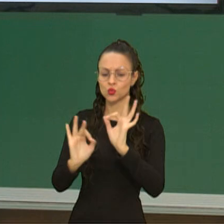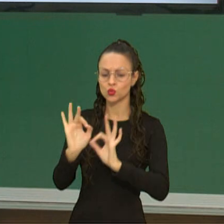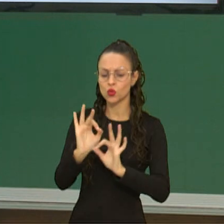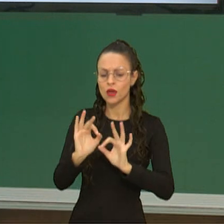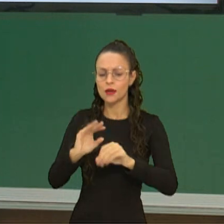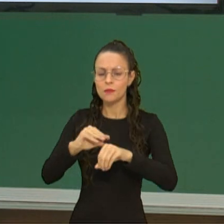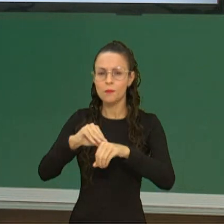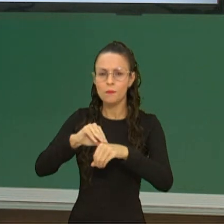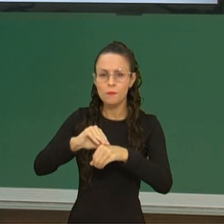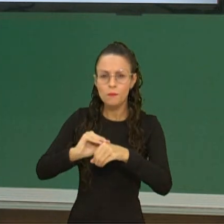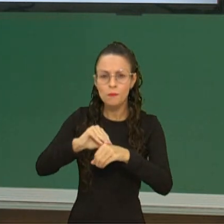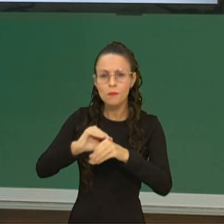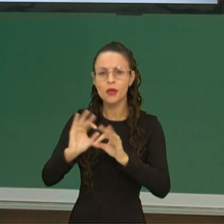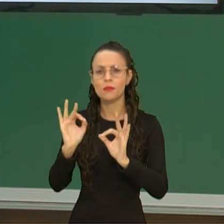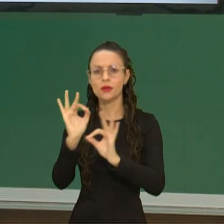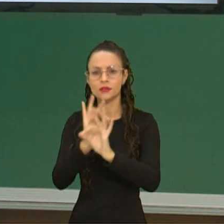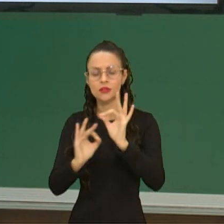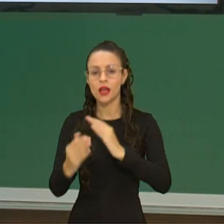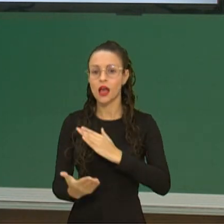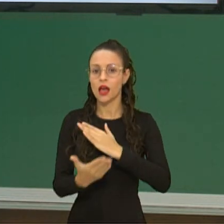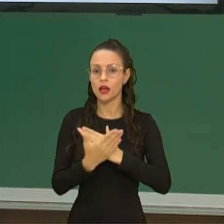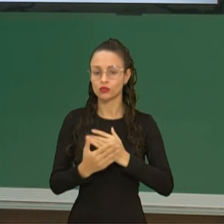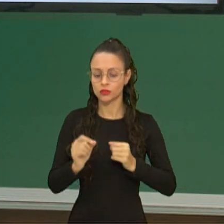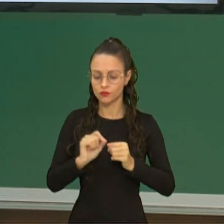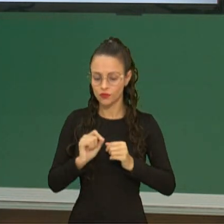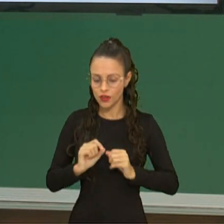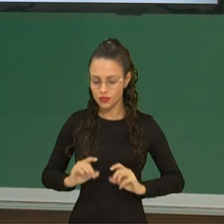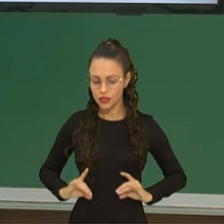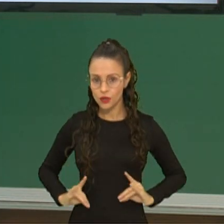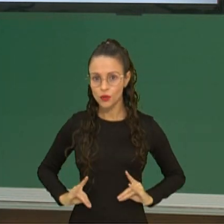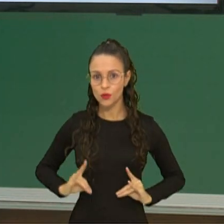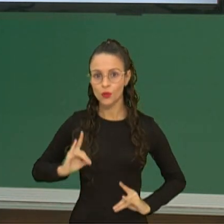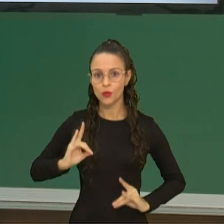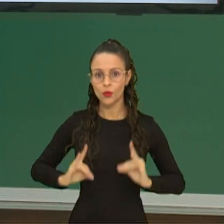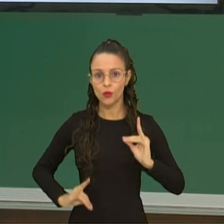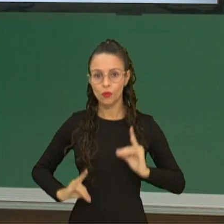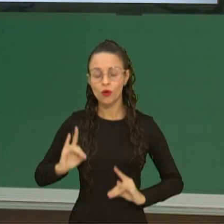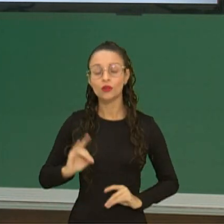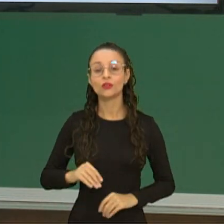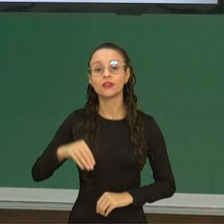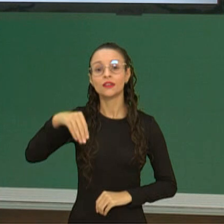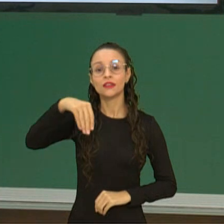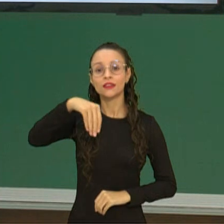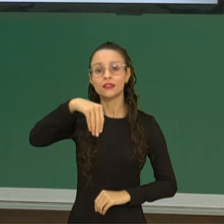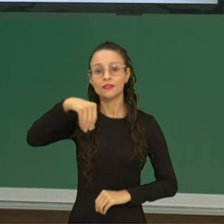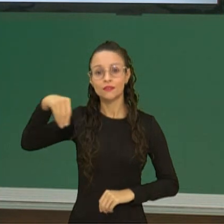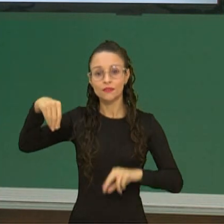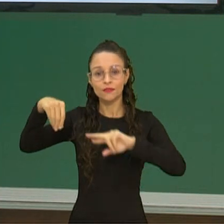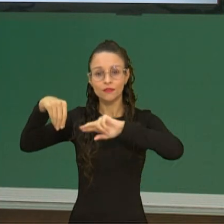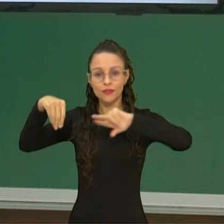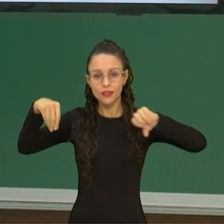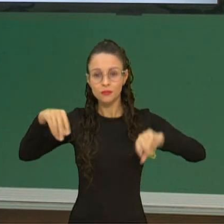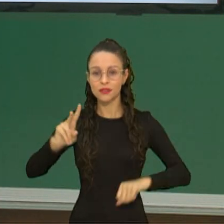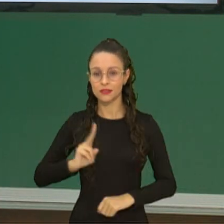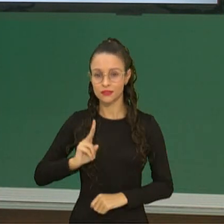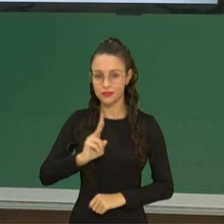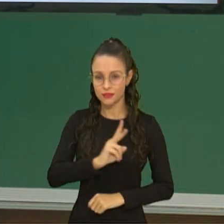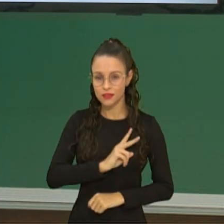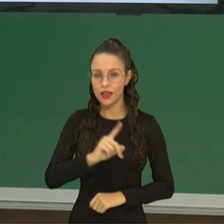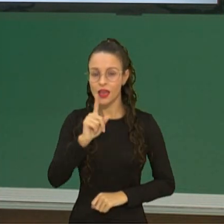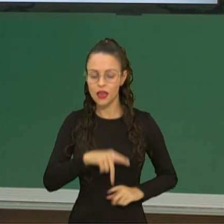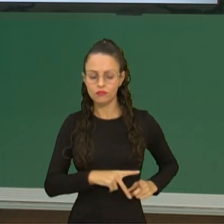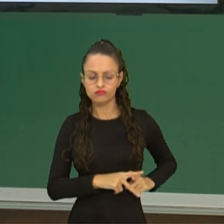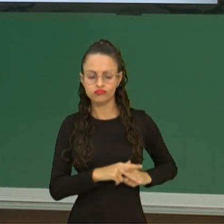eles ajudam na produção de hormônios e as vitaminas e os sais minerais que estão são reguladores